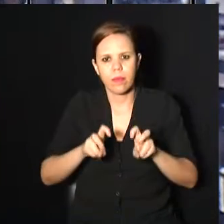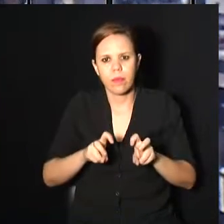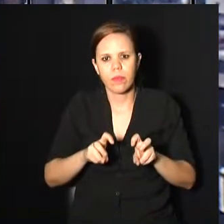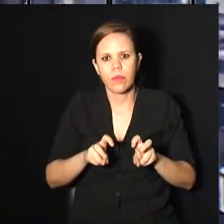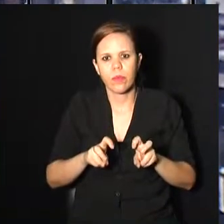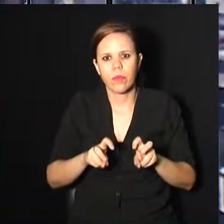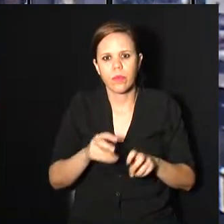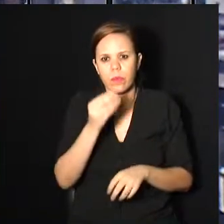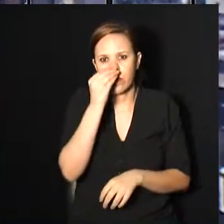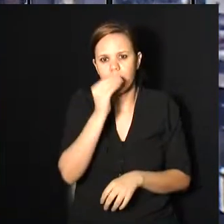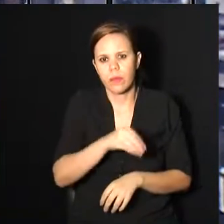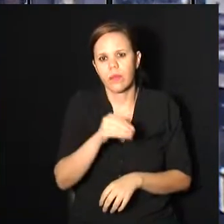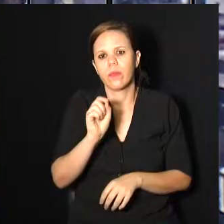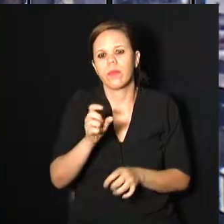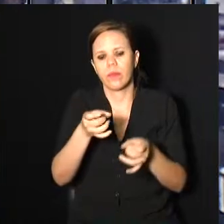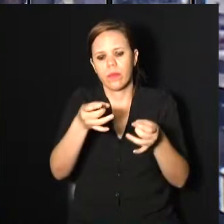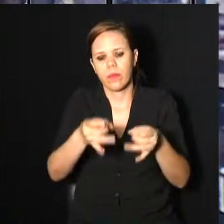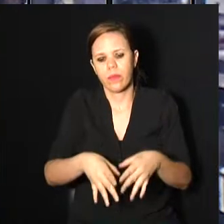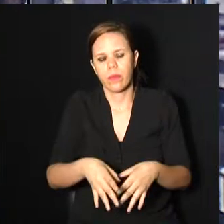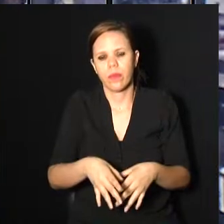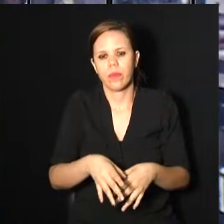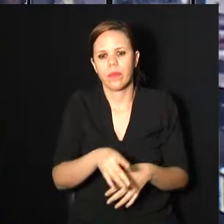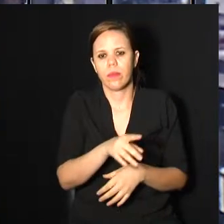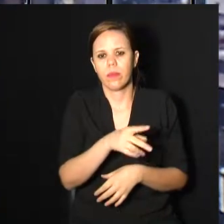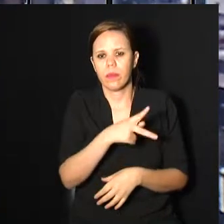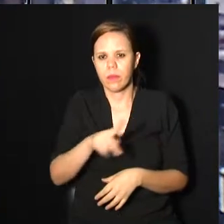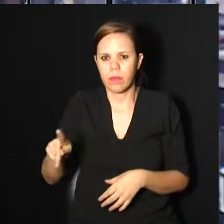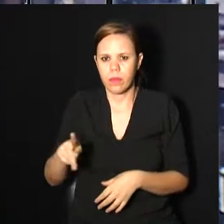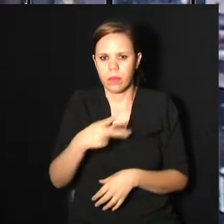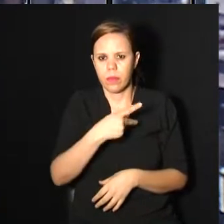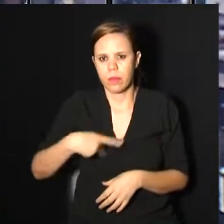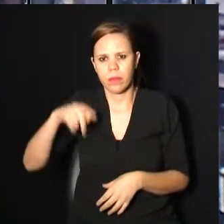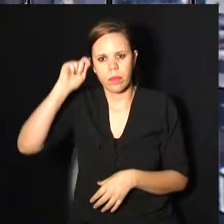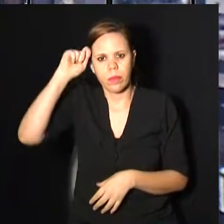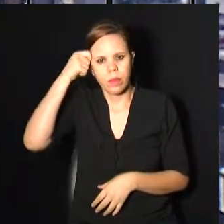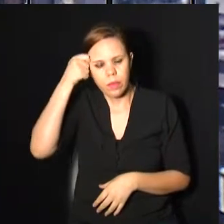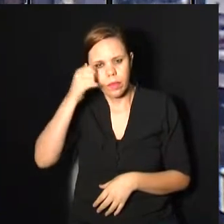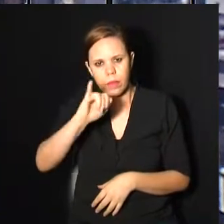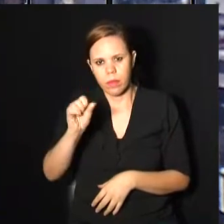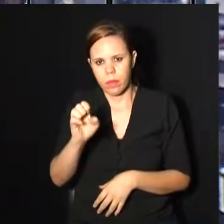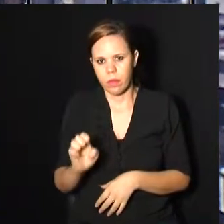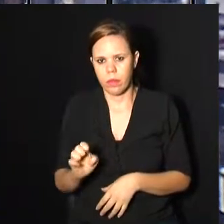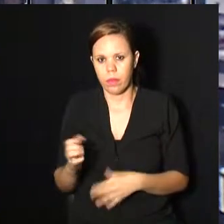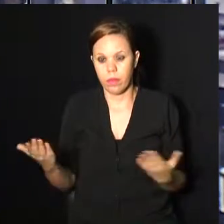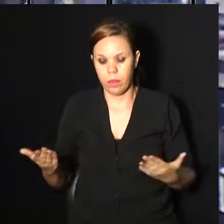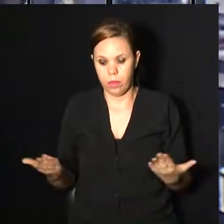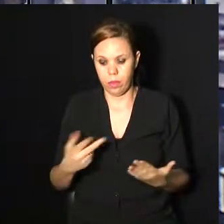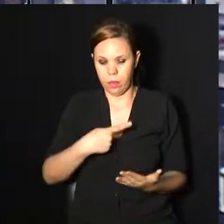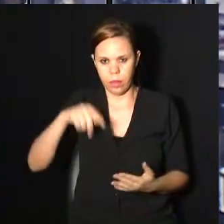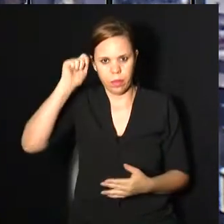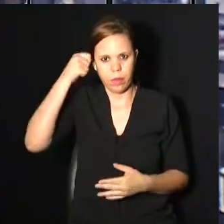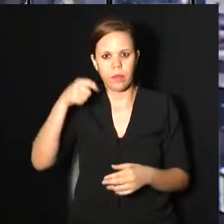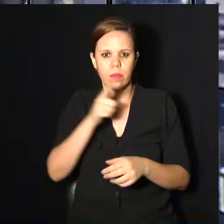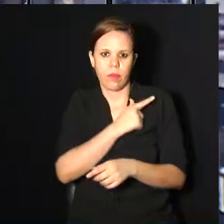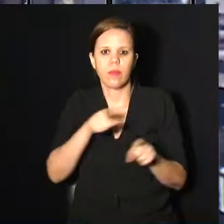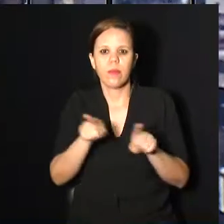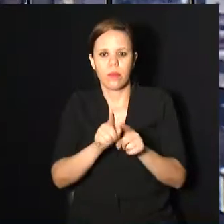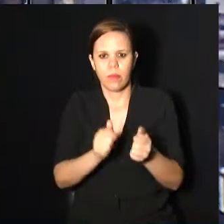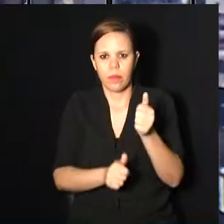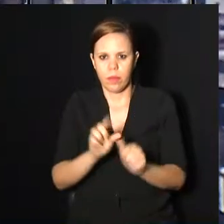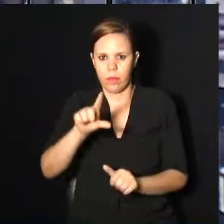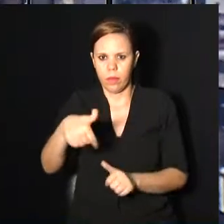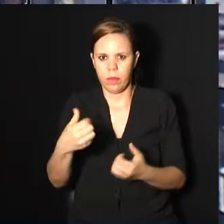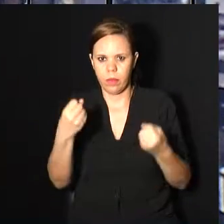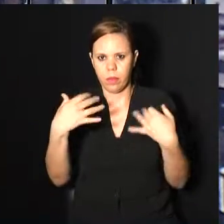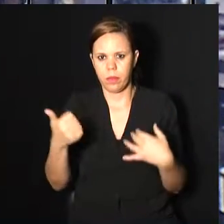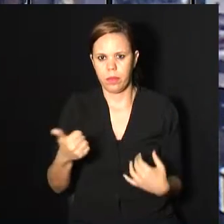do presidente da Ponte Preta, José Armando Abdala Júnior. Ponte joga hoje, Guarani também. Mas isso é daqui a pouco,